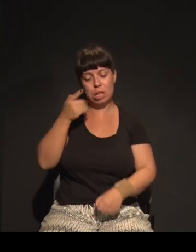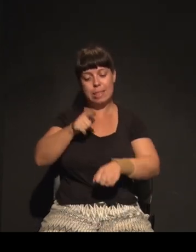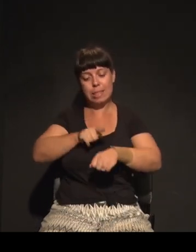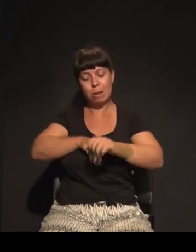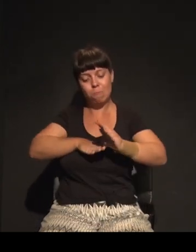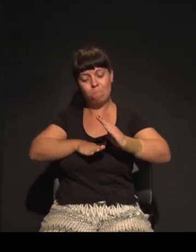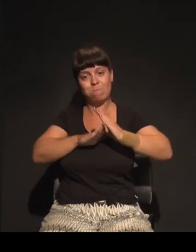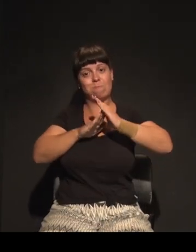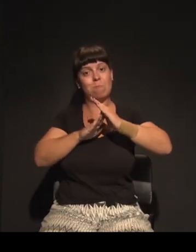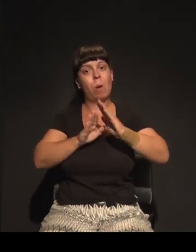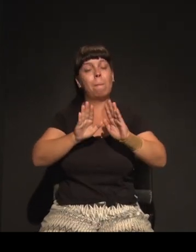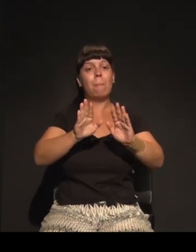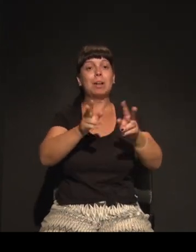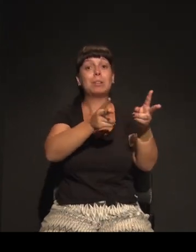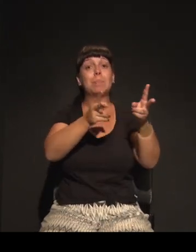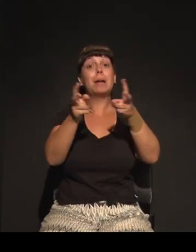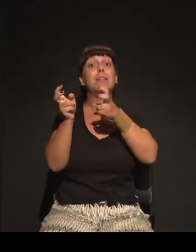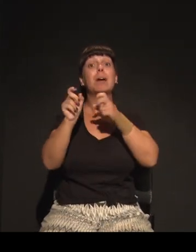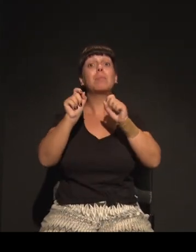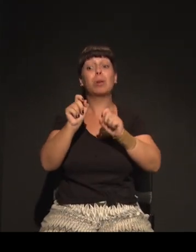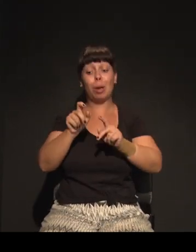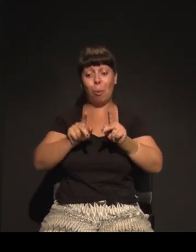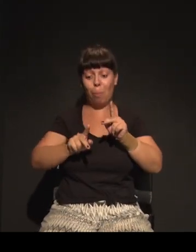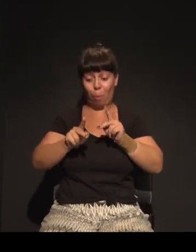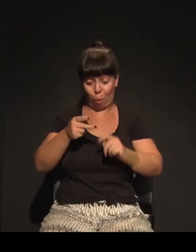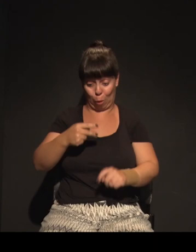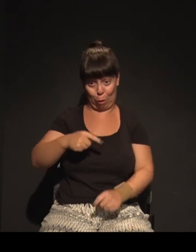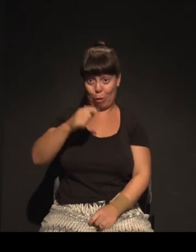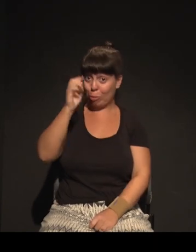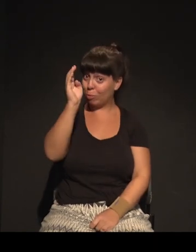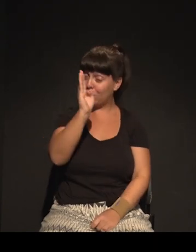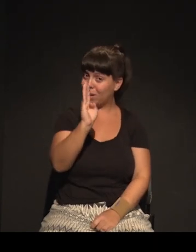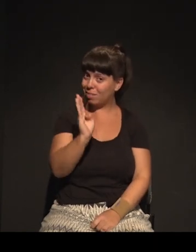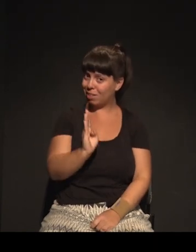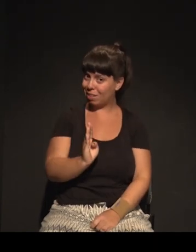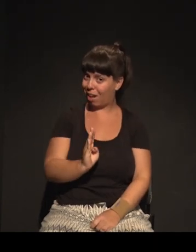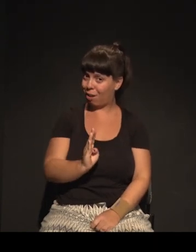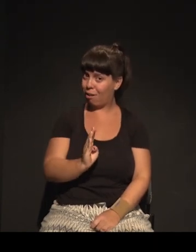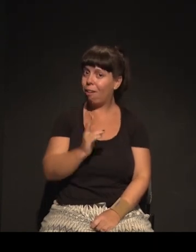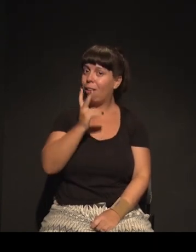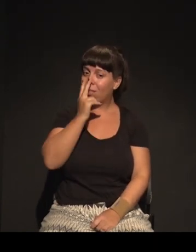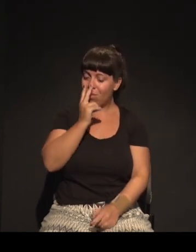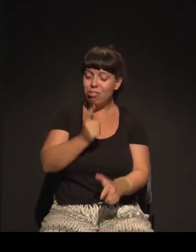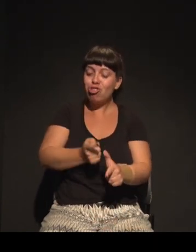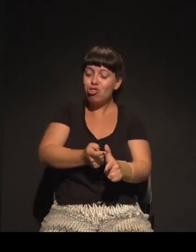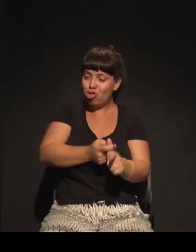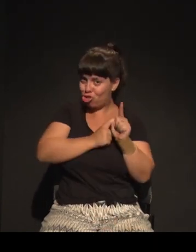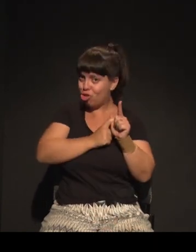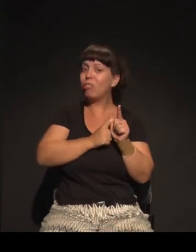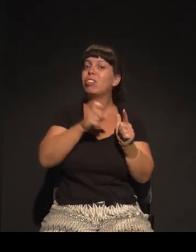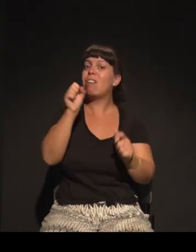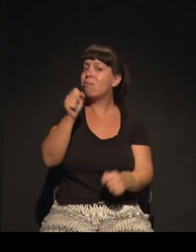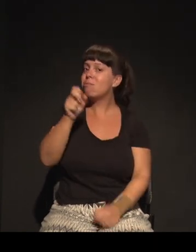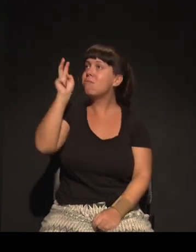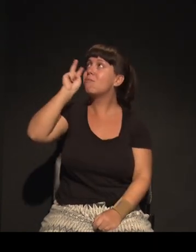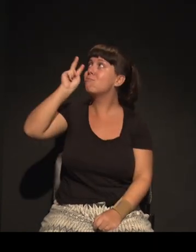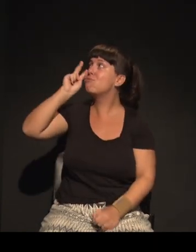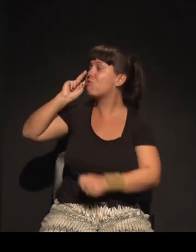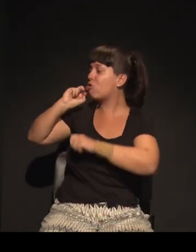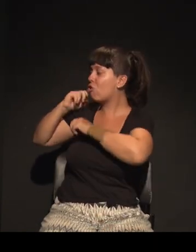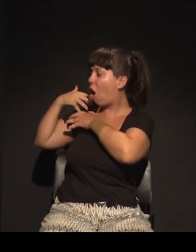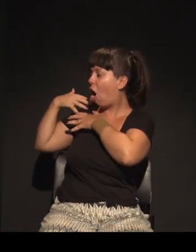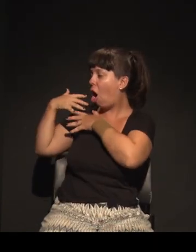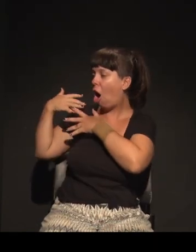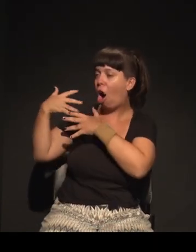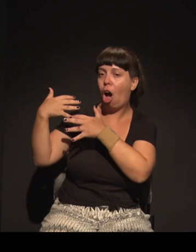gente vê que o povo brasileiro é existe uma dívida muito histórica assim com a gente também né porque eu acho que não é só